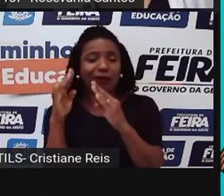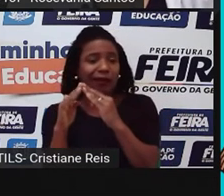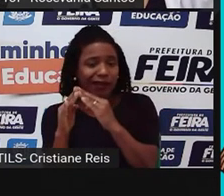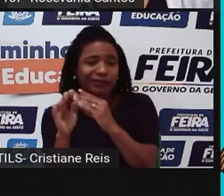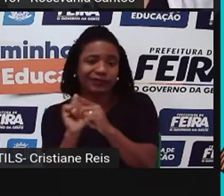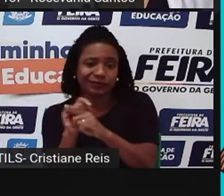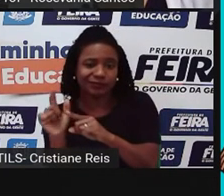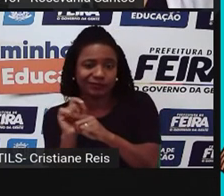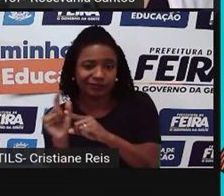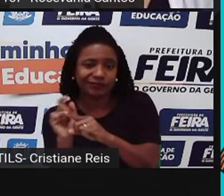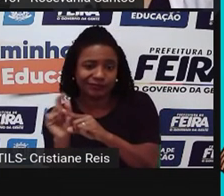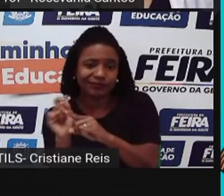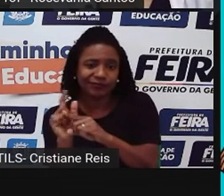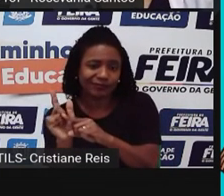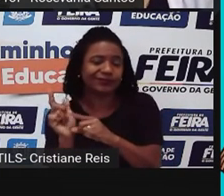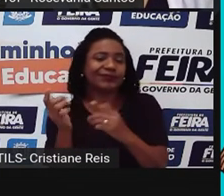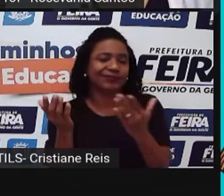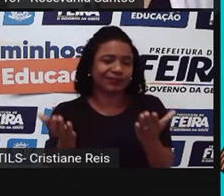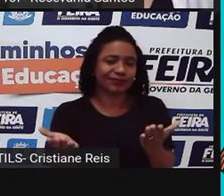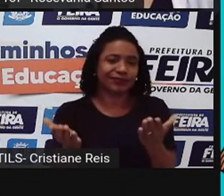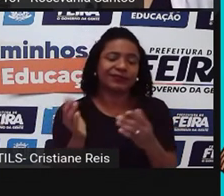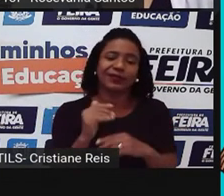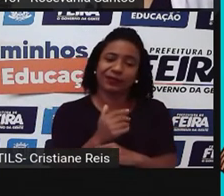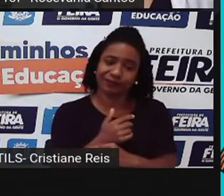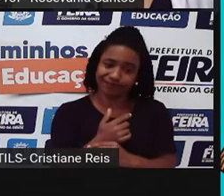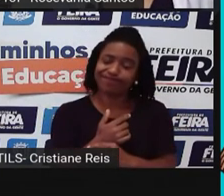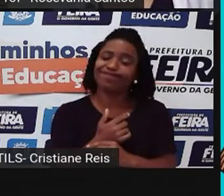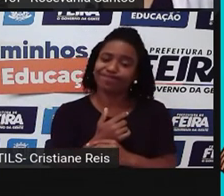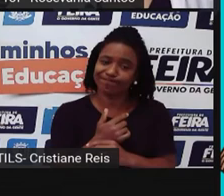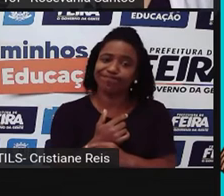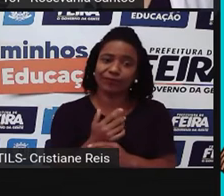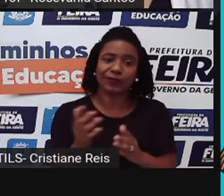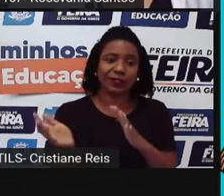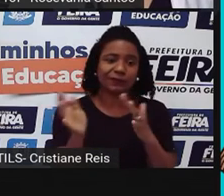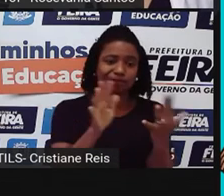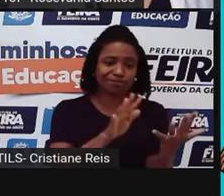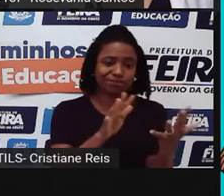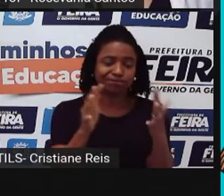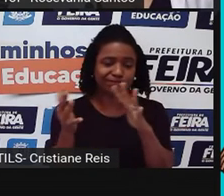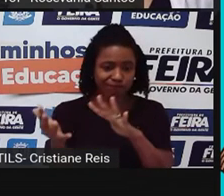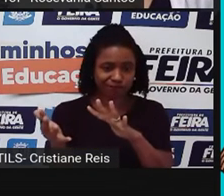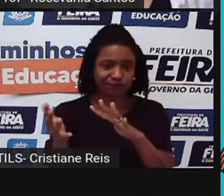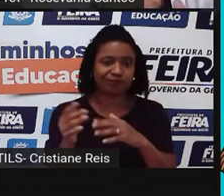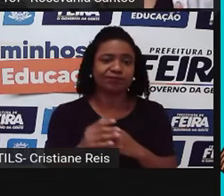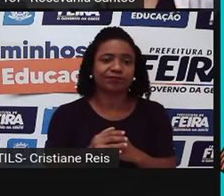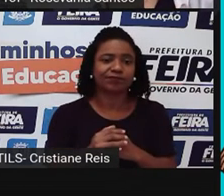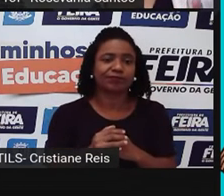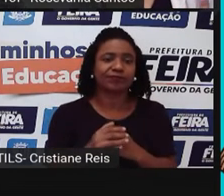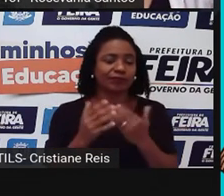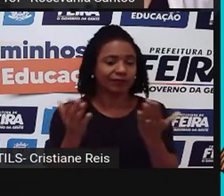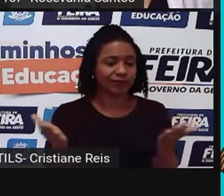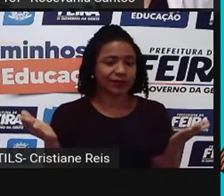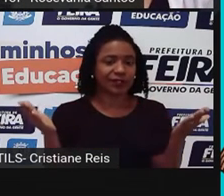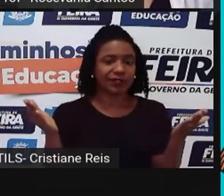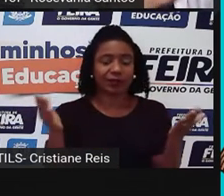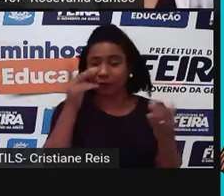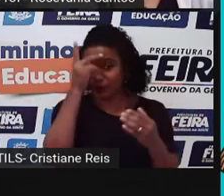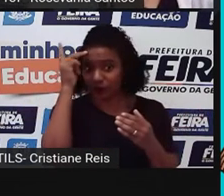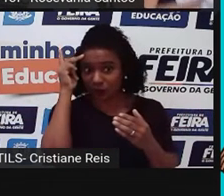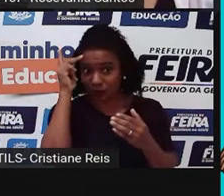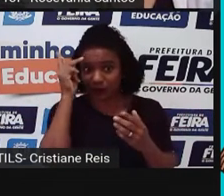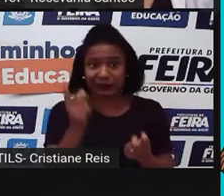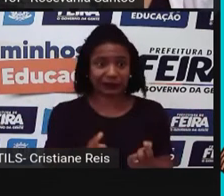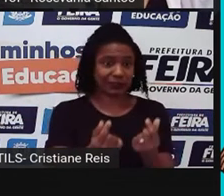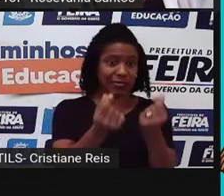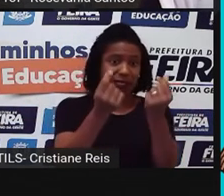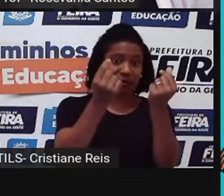lá ao relento, coitado, dependendo da ajuda de muitas pessoas. Então, do mesmo jeito que a gente entende com relação às pessoas, a gente